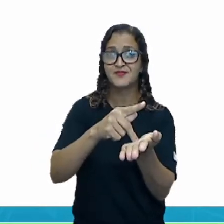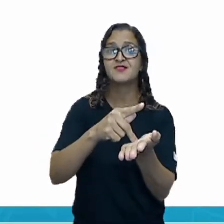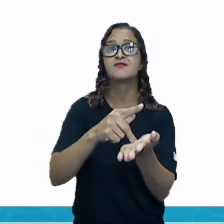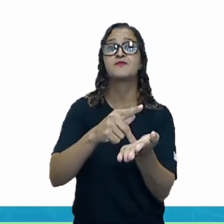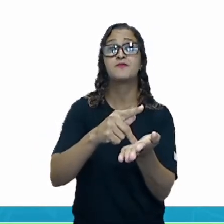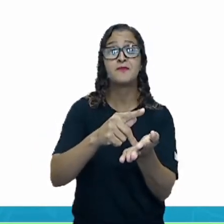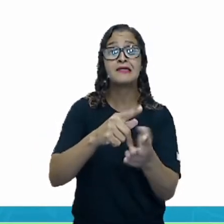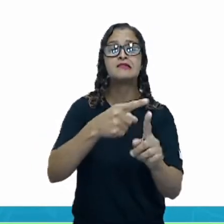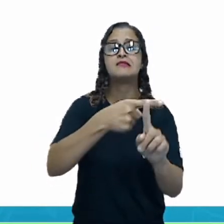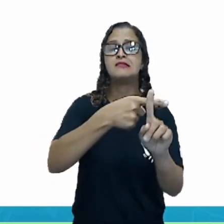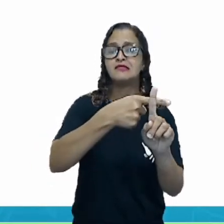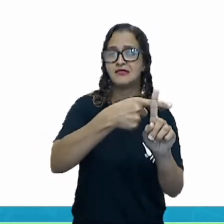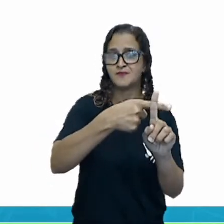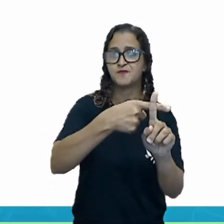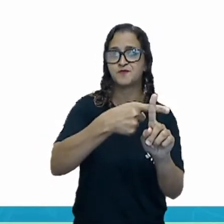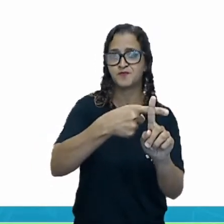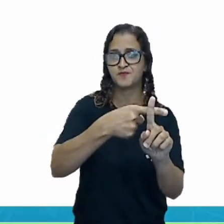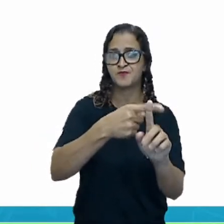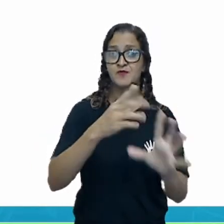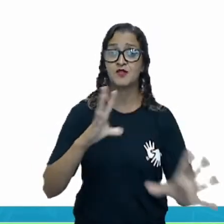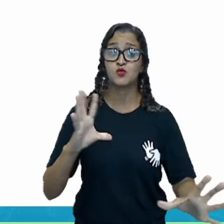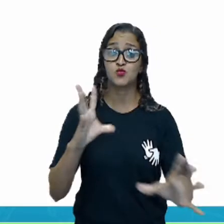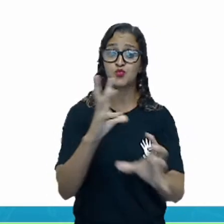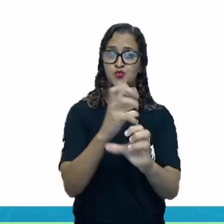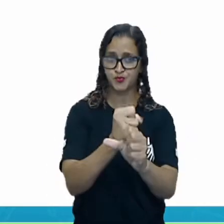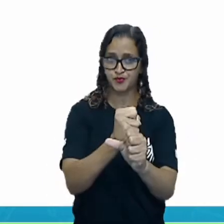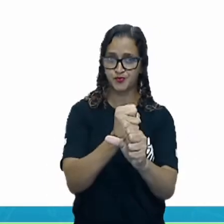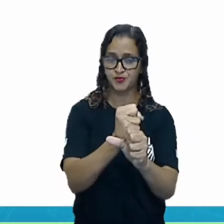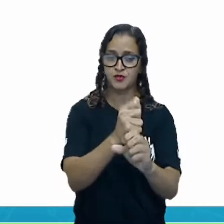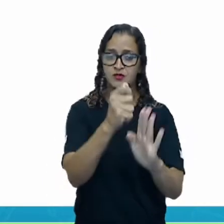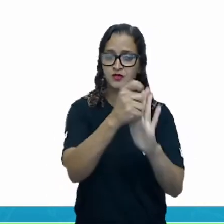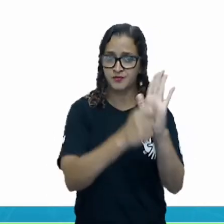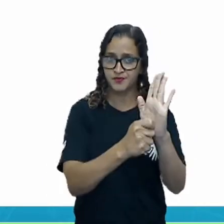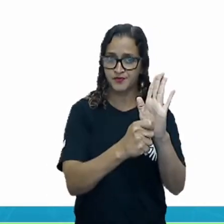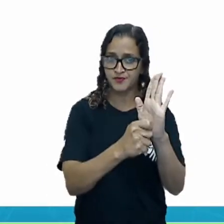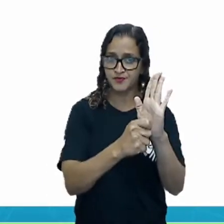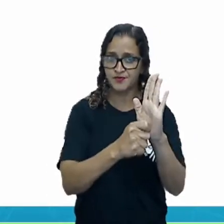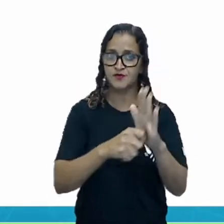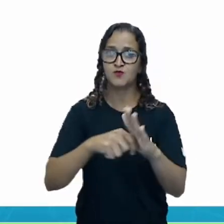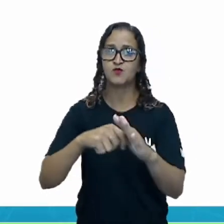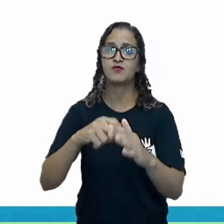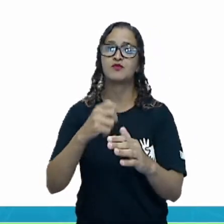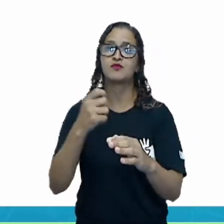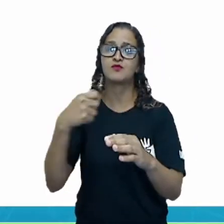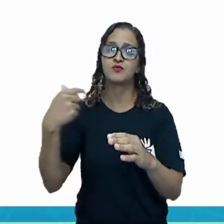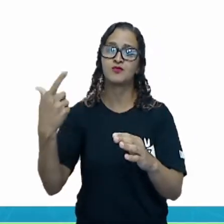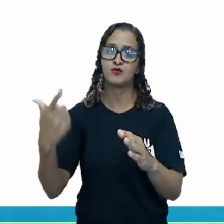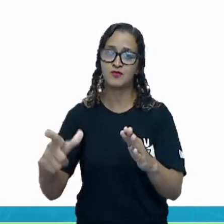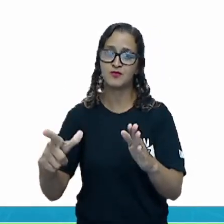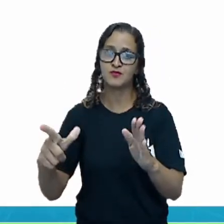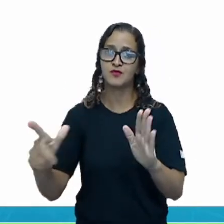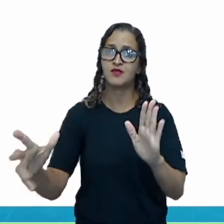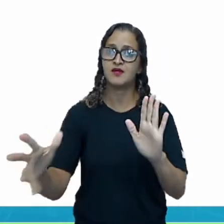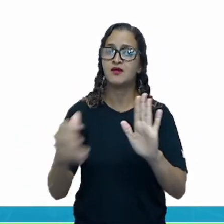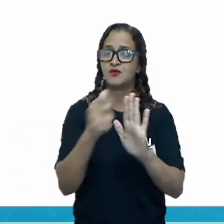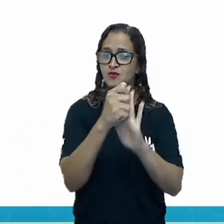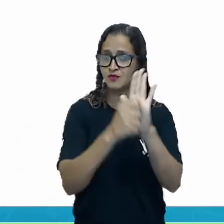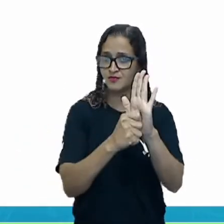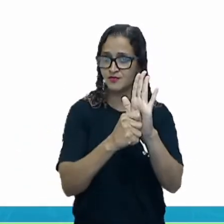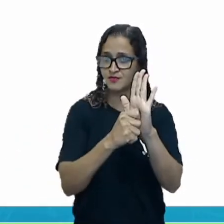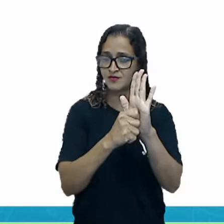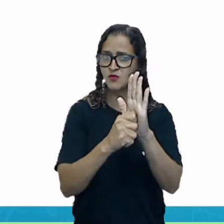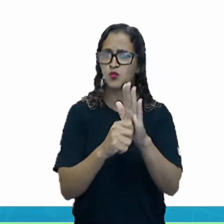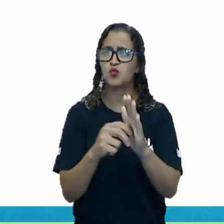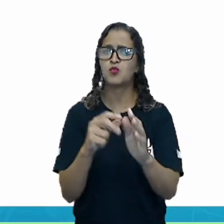de mais. Eu vou somar um algarismo com outro algarismo e vou descobrir um novo número.